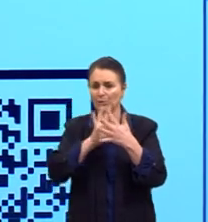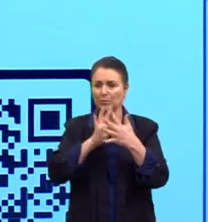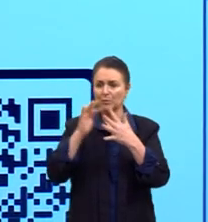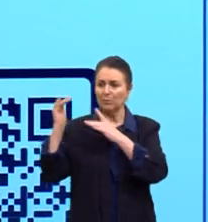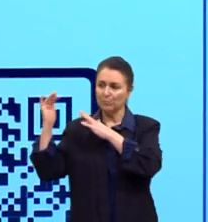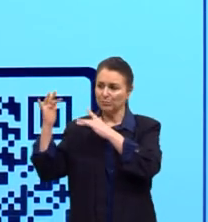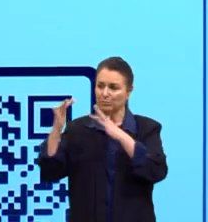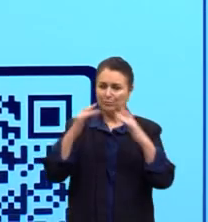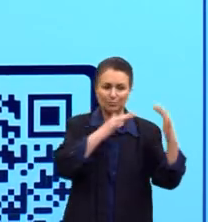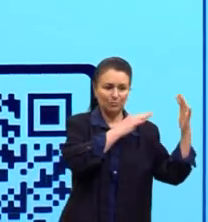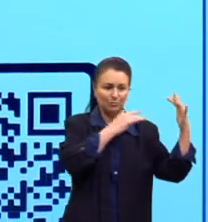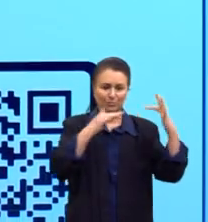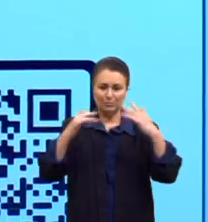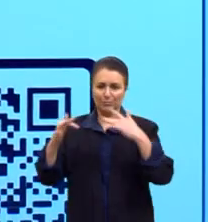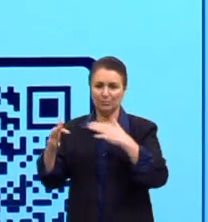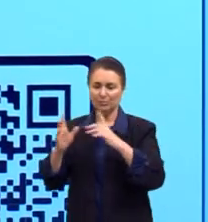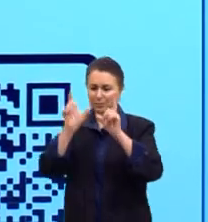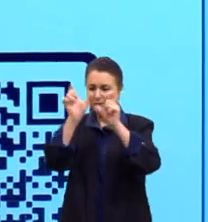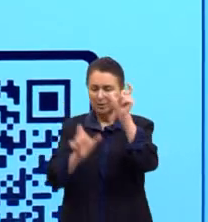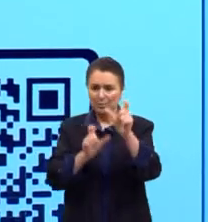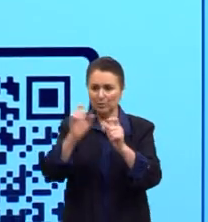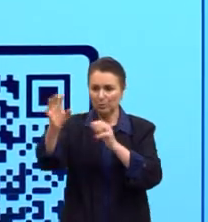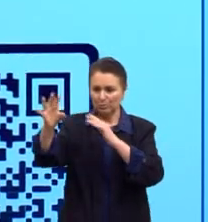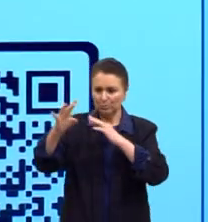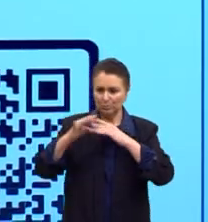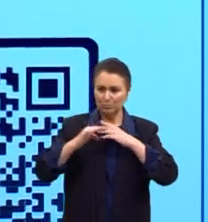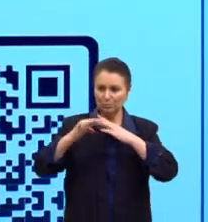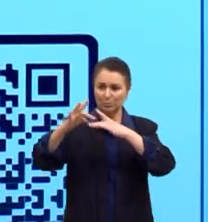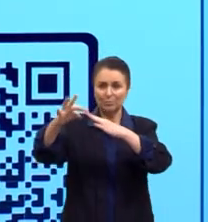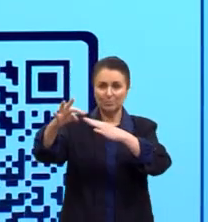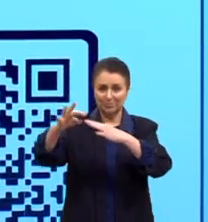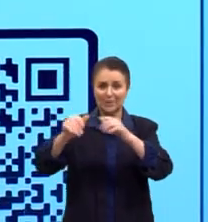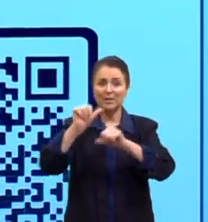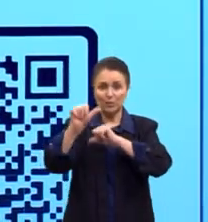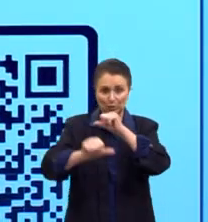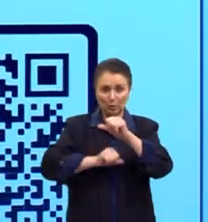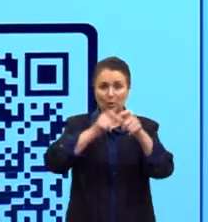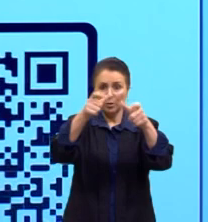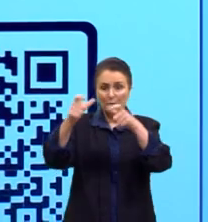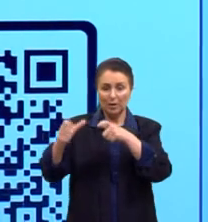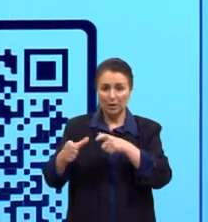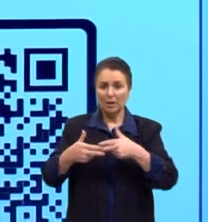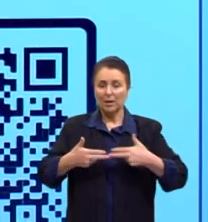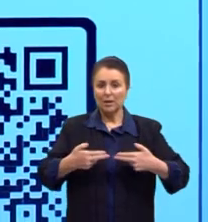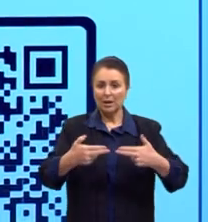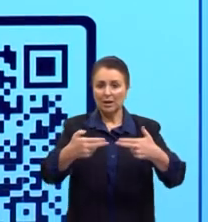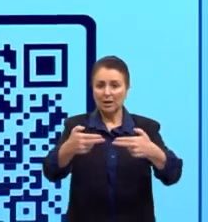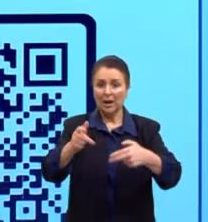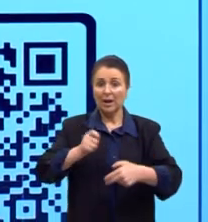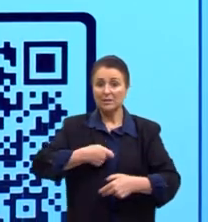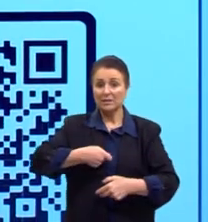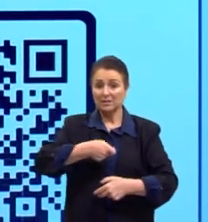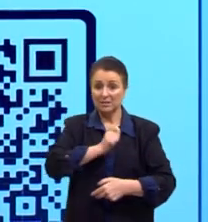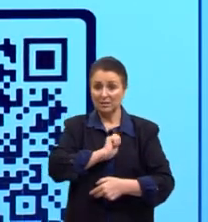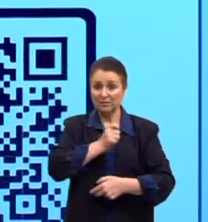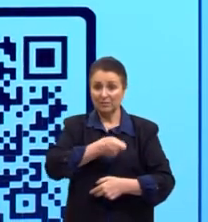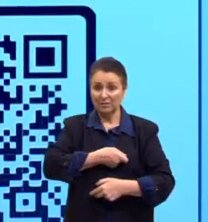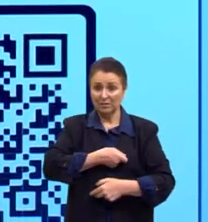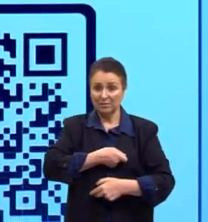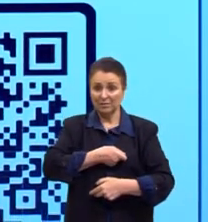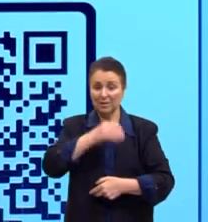colocando aqui para onde as pessoas estão indo entre outras coisas de guerra civil nota em que as guerra civil